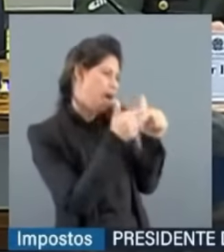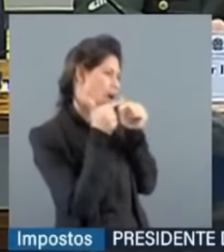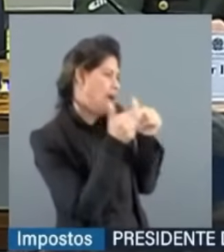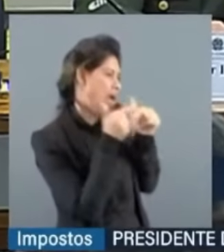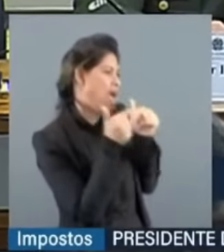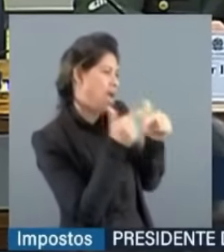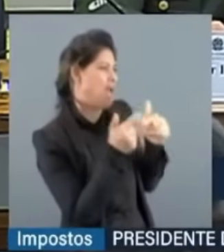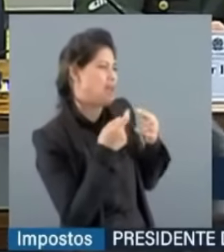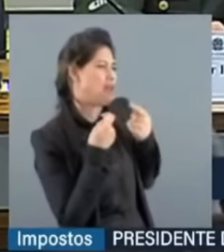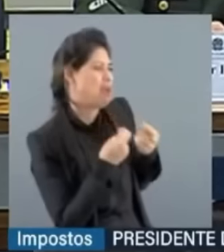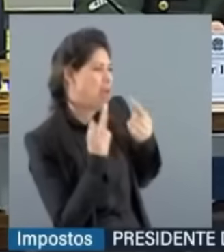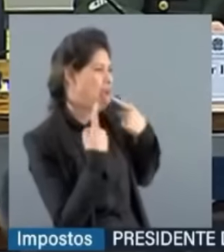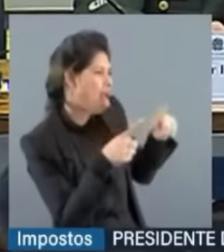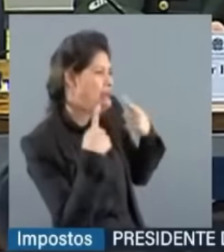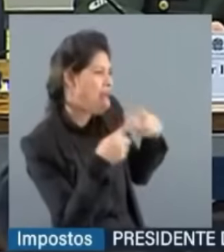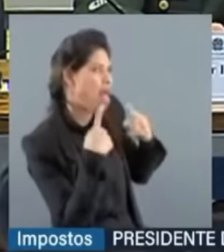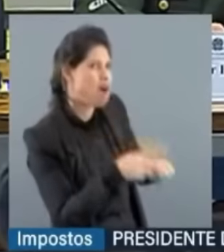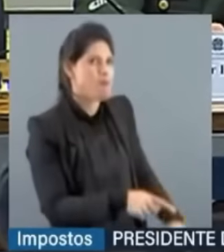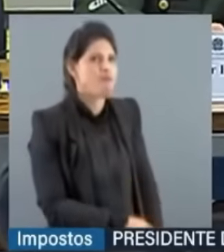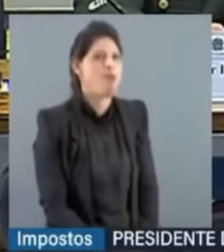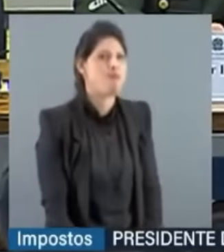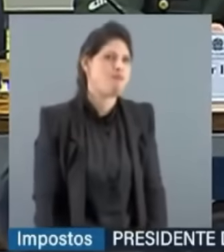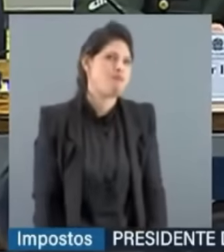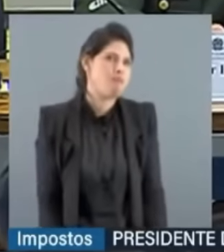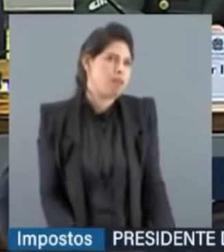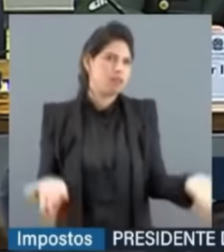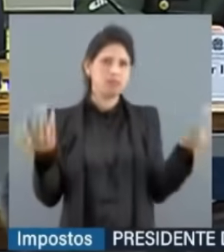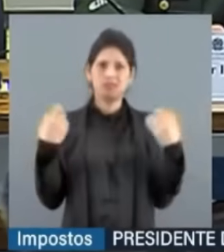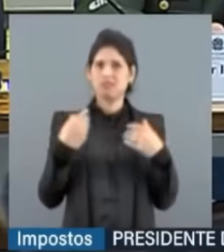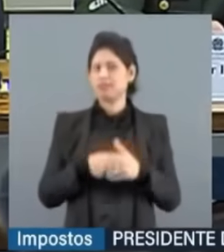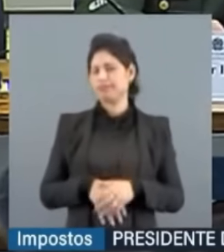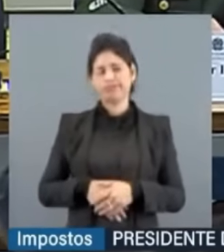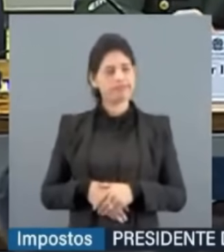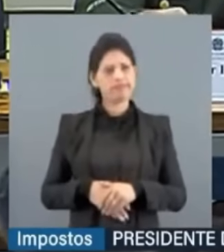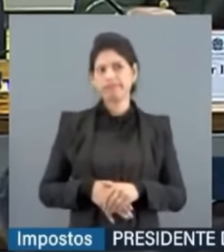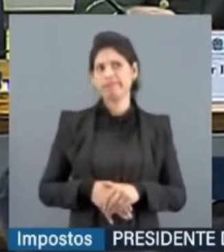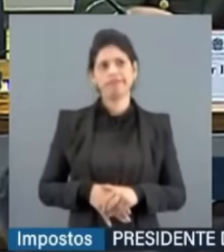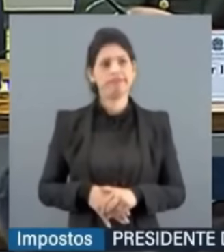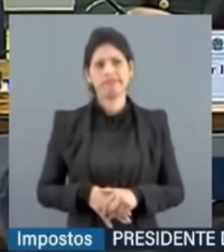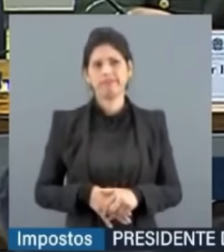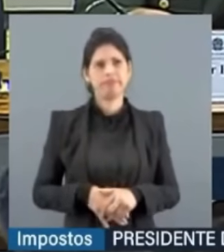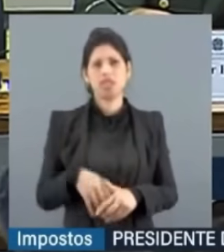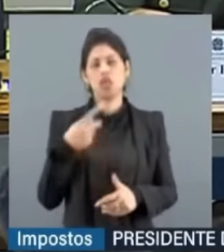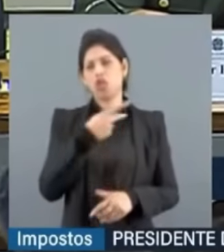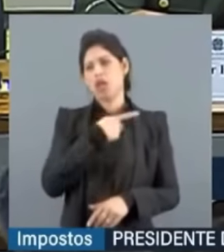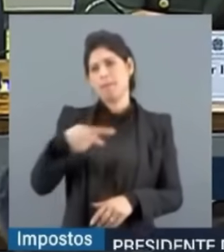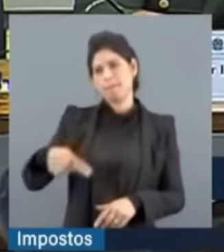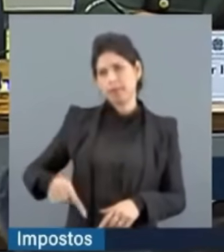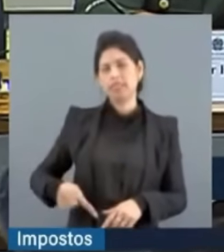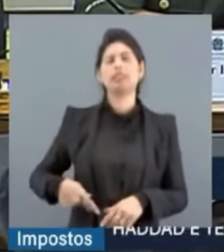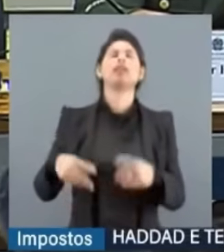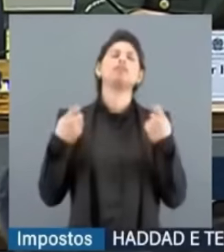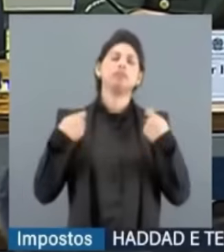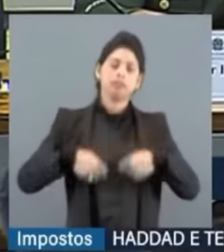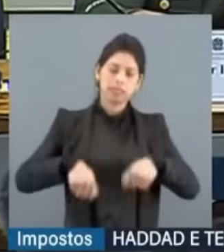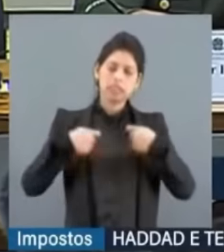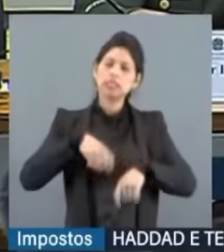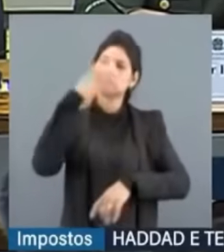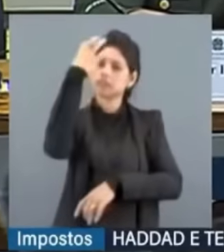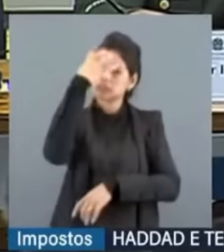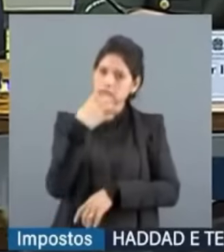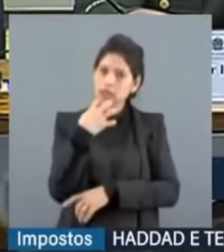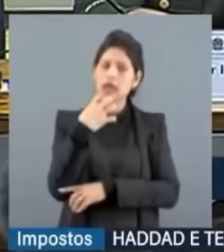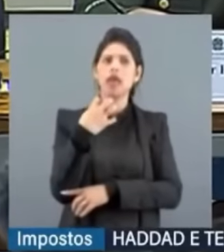podemos admitir isso. Então, a mesa tem conduzido isso aqui com muita tranquilidade, com muita serenidade.